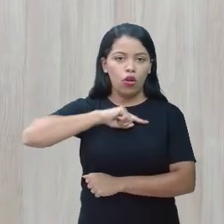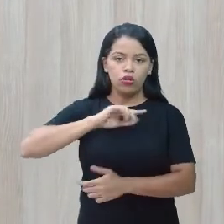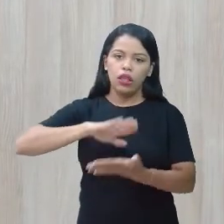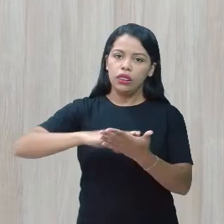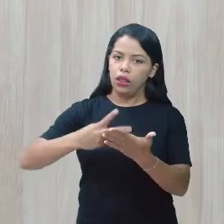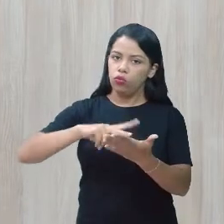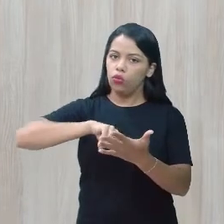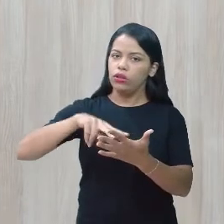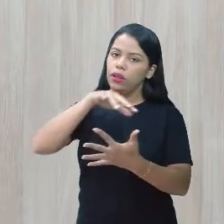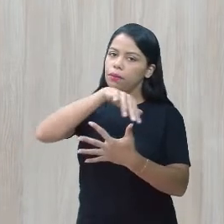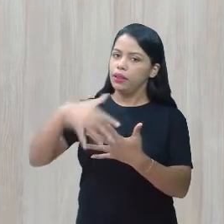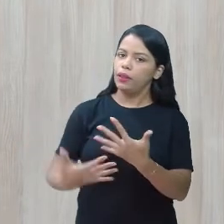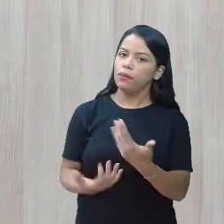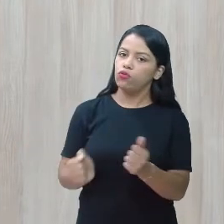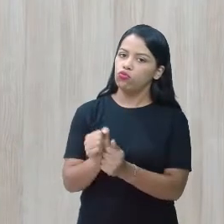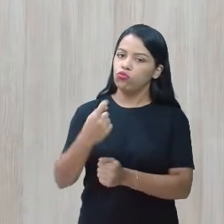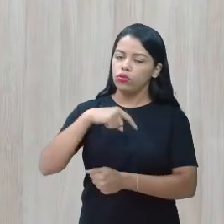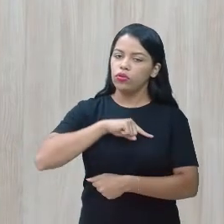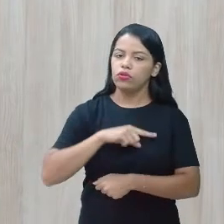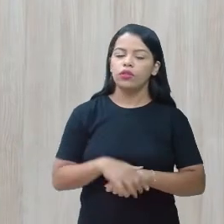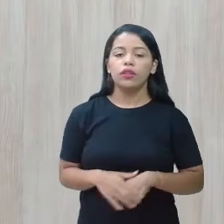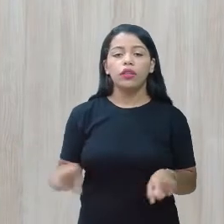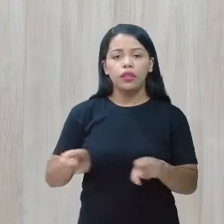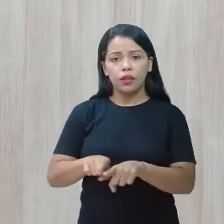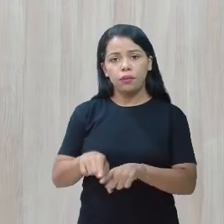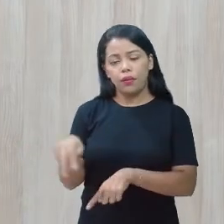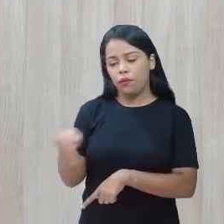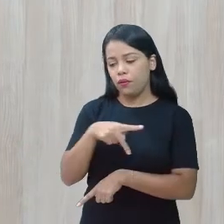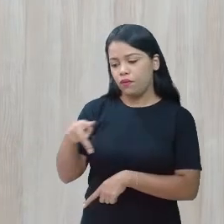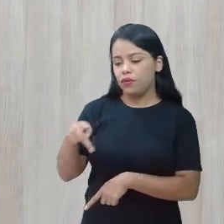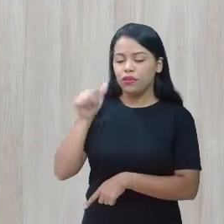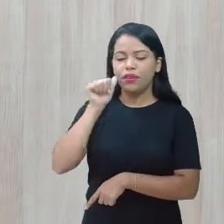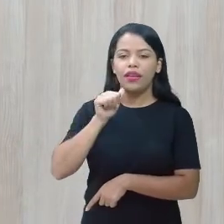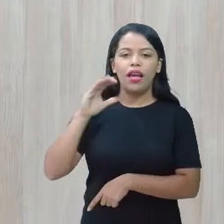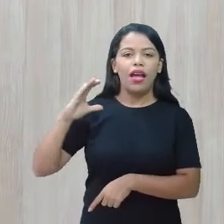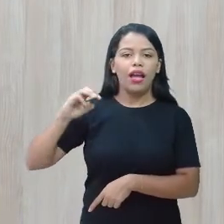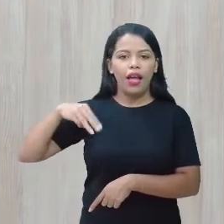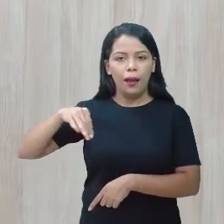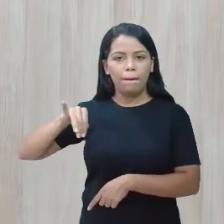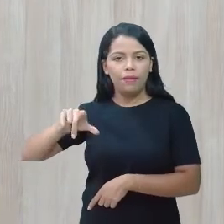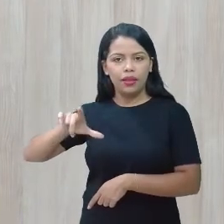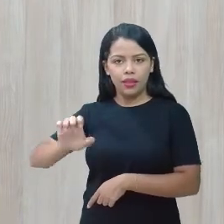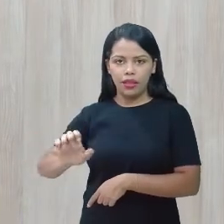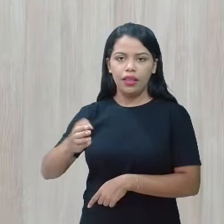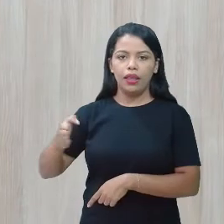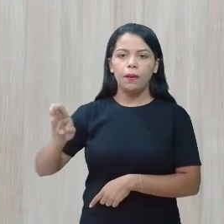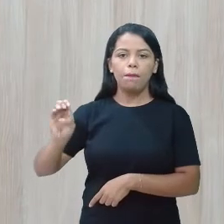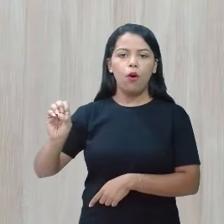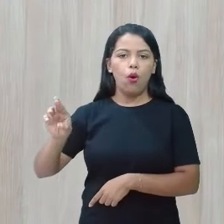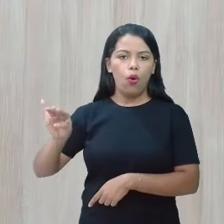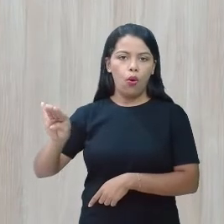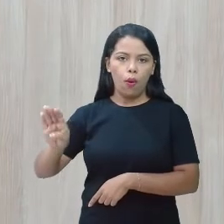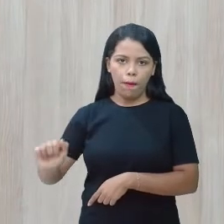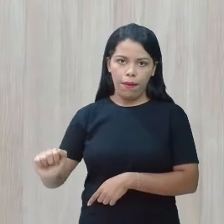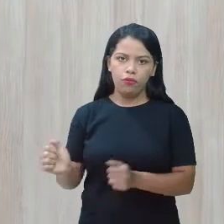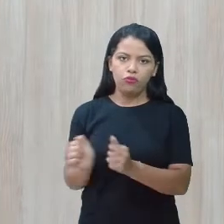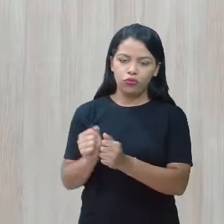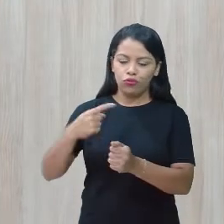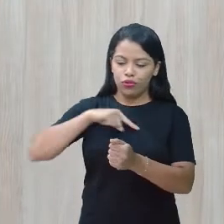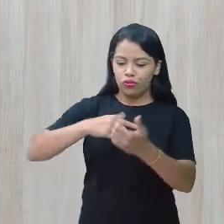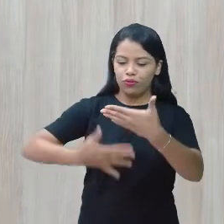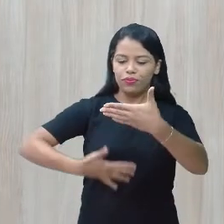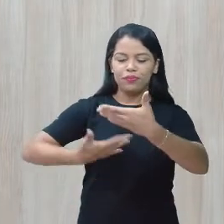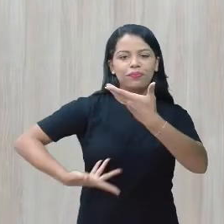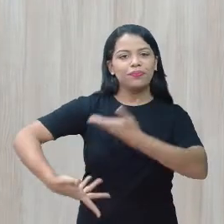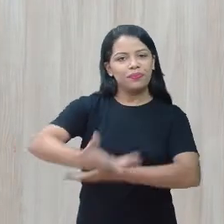intérprete, aqui conosco, e a professora Camille Borba, que está aqui no chat para interagir